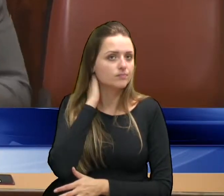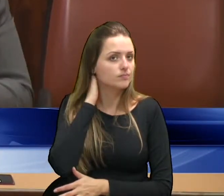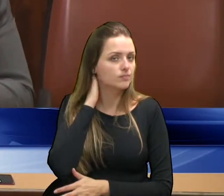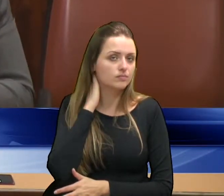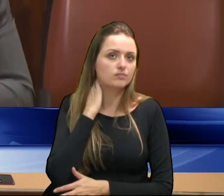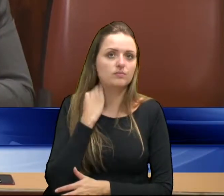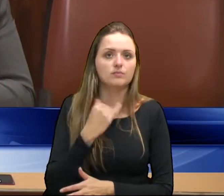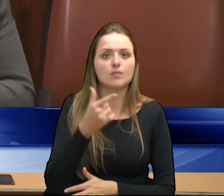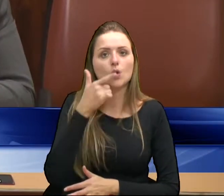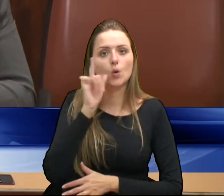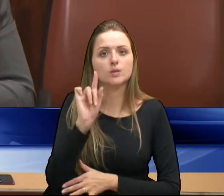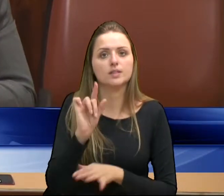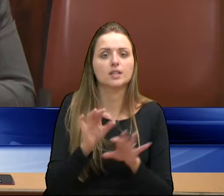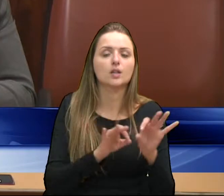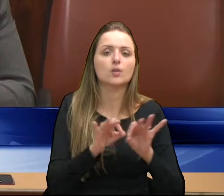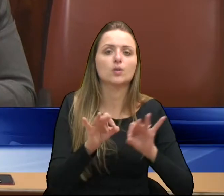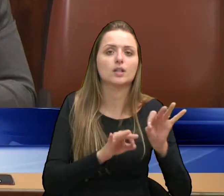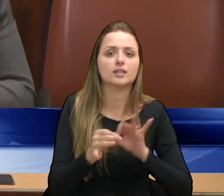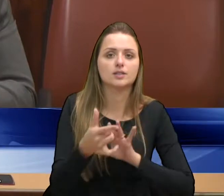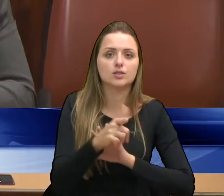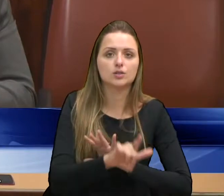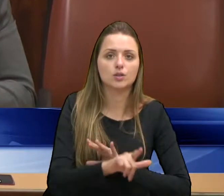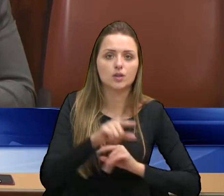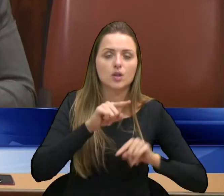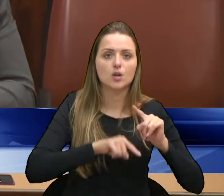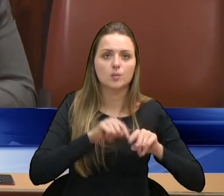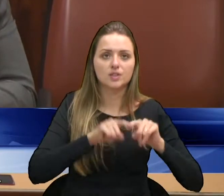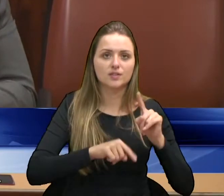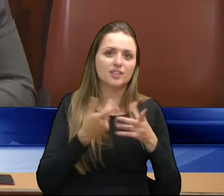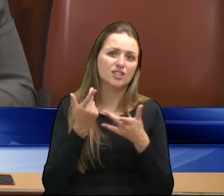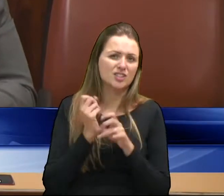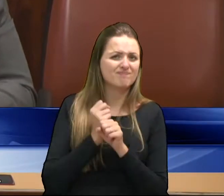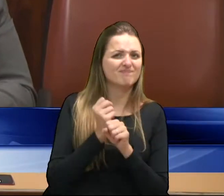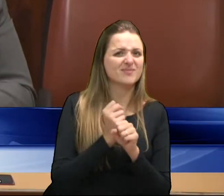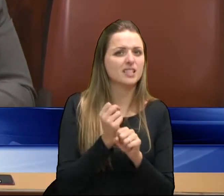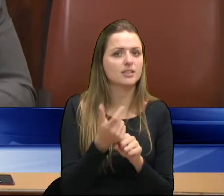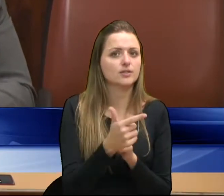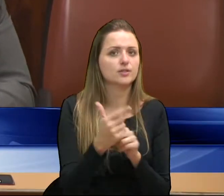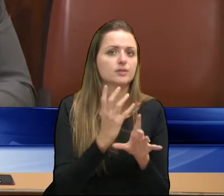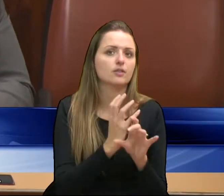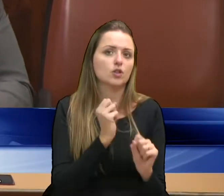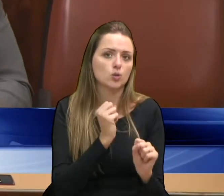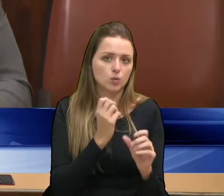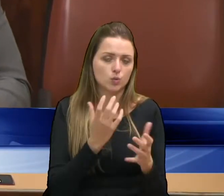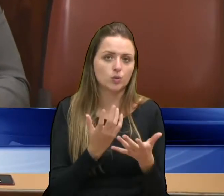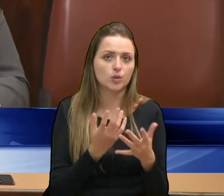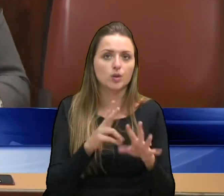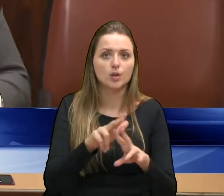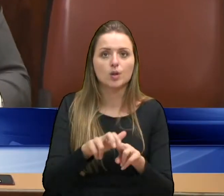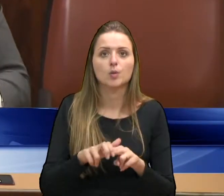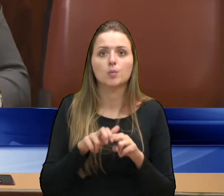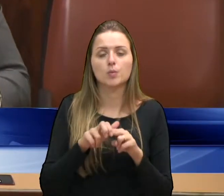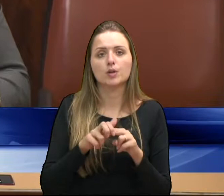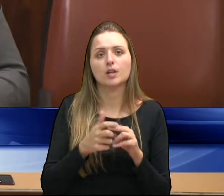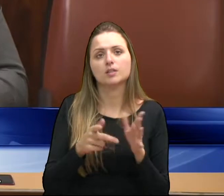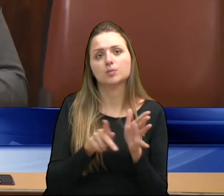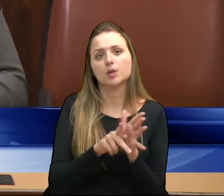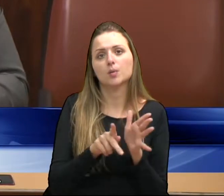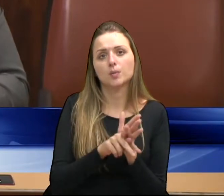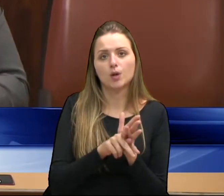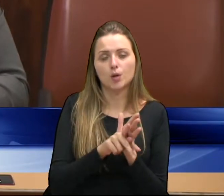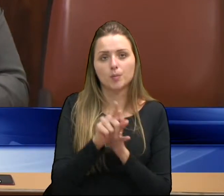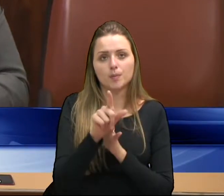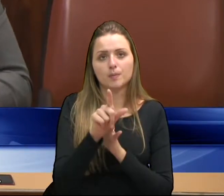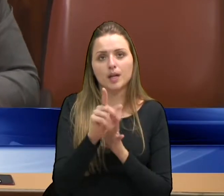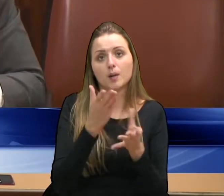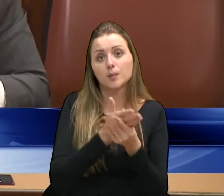conseguir recompor uma atividade que nos últimos anos deixou de ser lucrativa em razão pela própria questão de definição